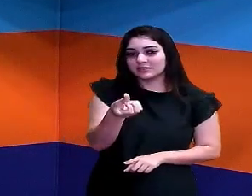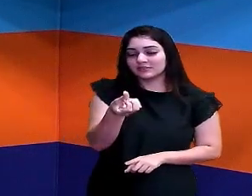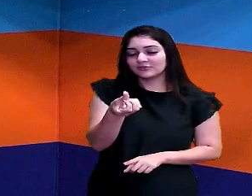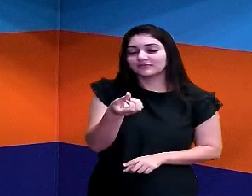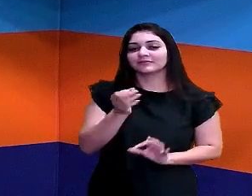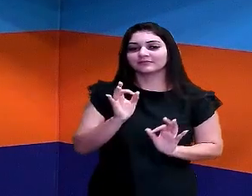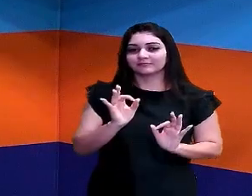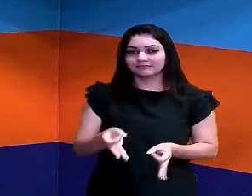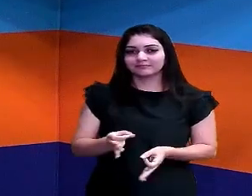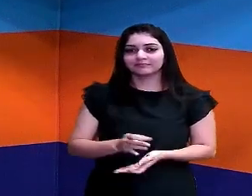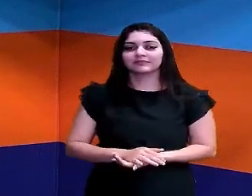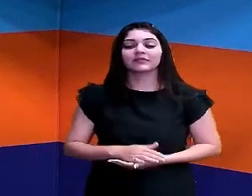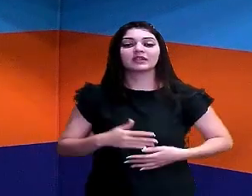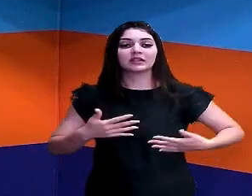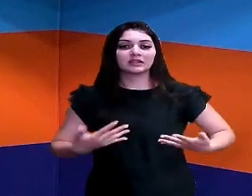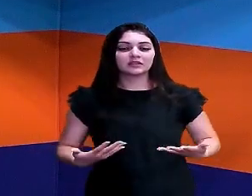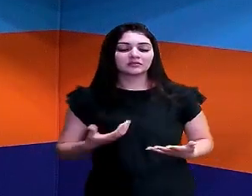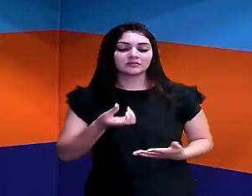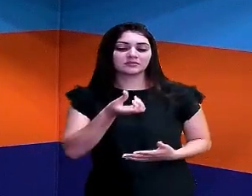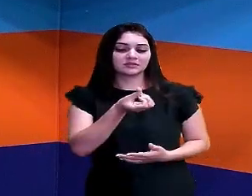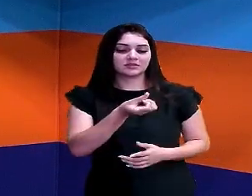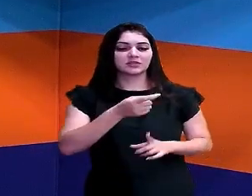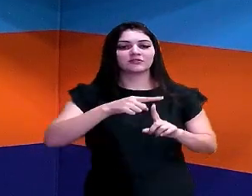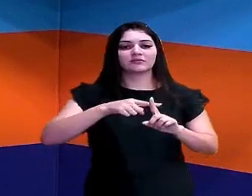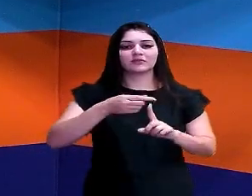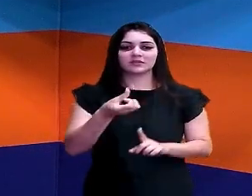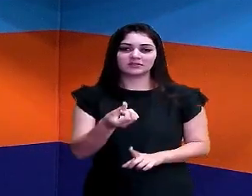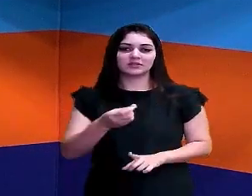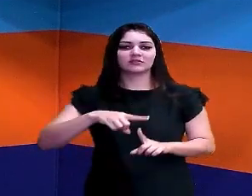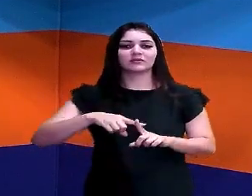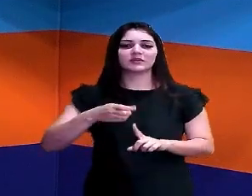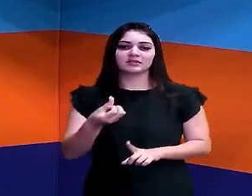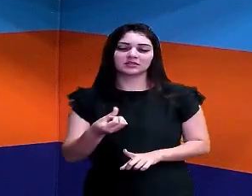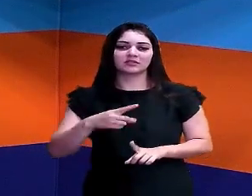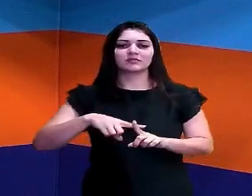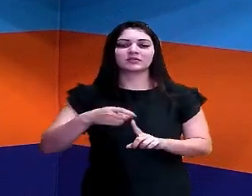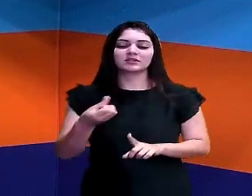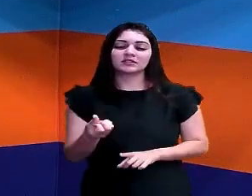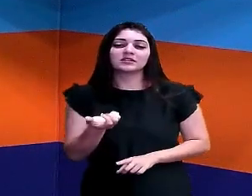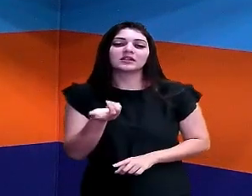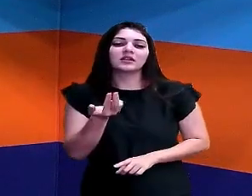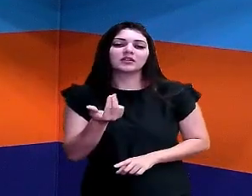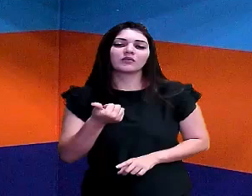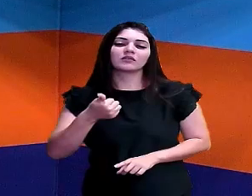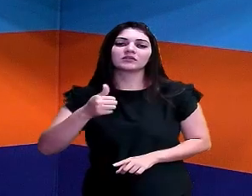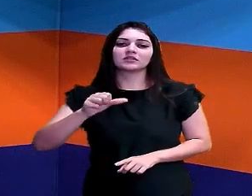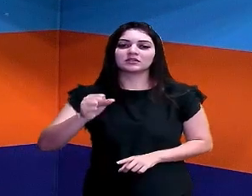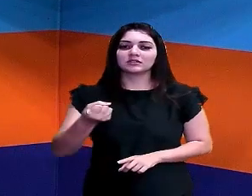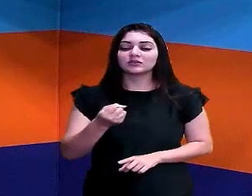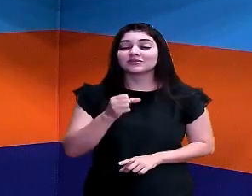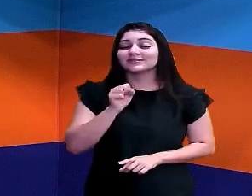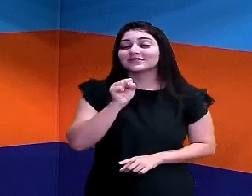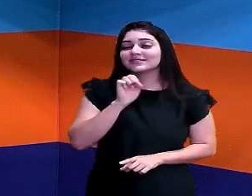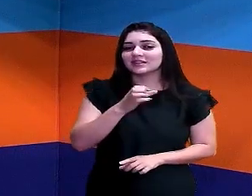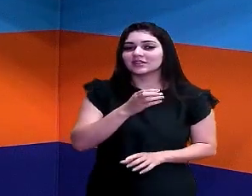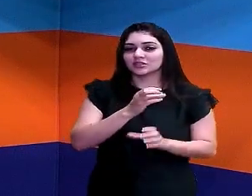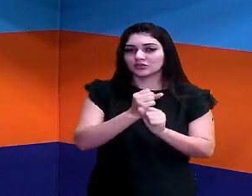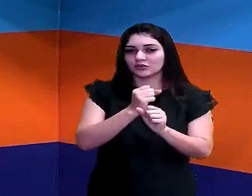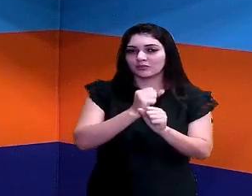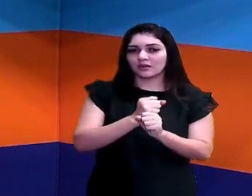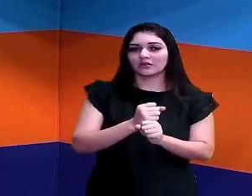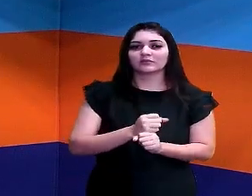resultado. Então, 6 mais 6 mais 6 vai ser igual a 18. Então, se somarmos o número